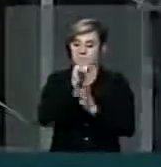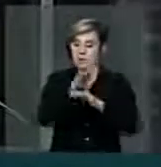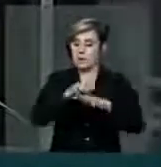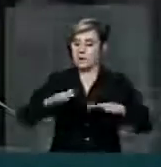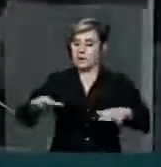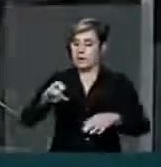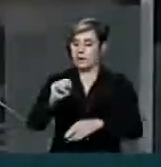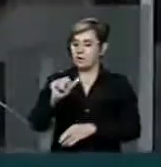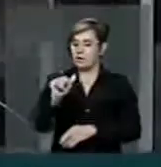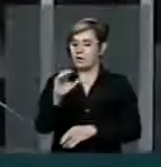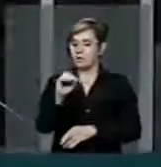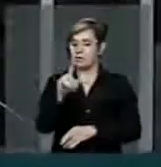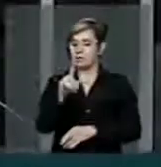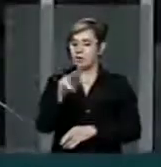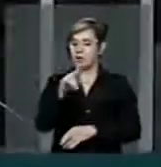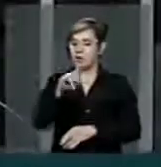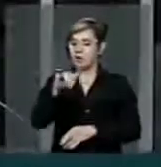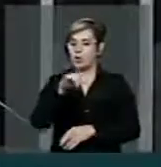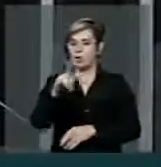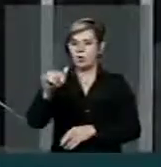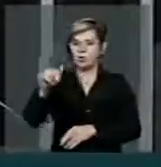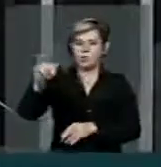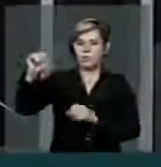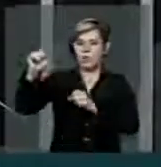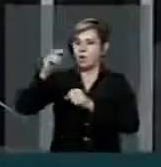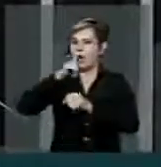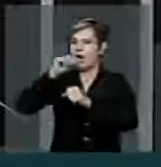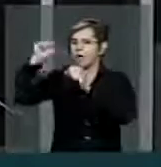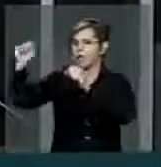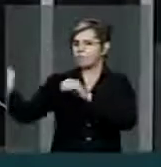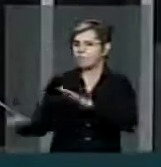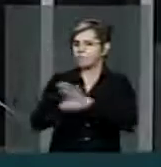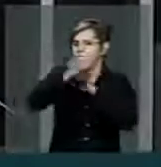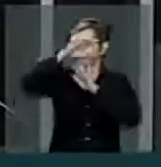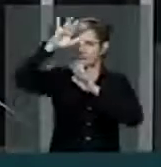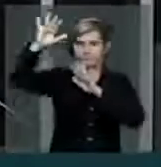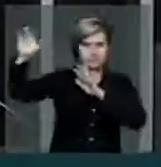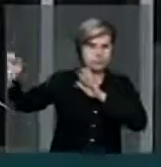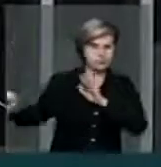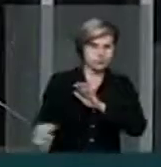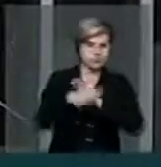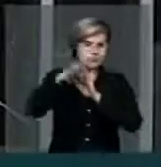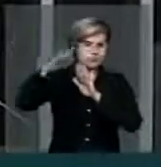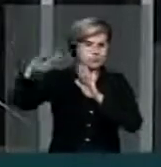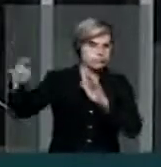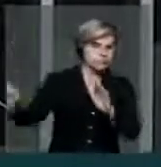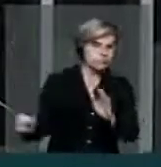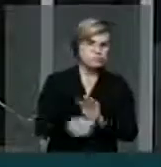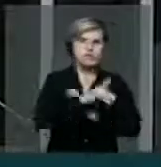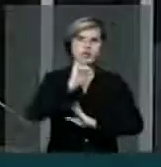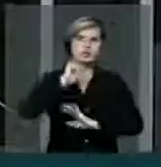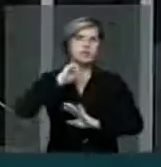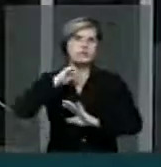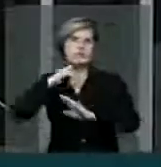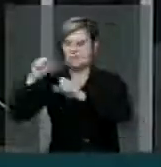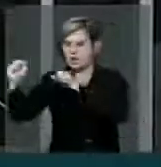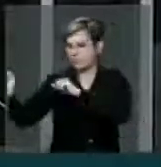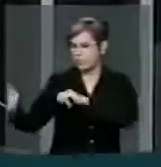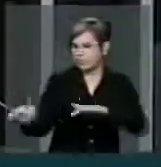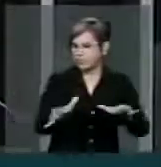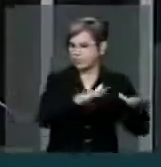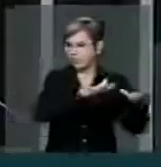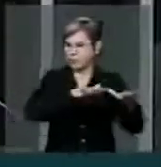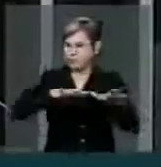recebem toneladas de águas poluídas e organismos vivos oriundos de diversos países, causando